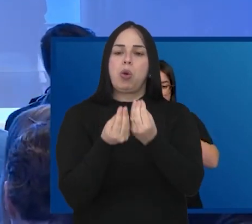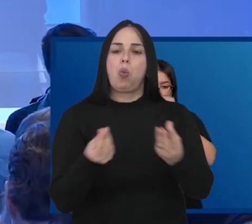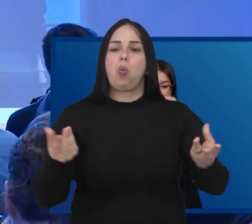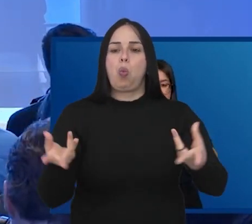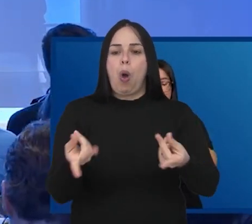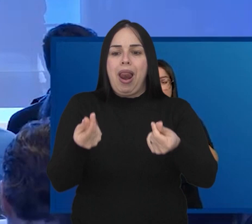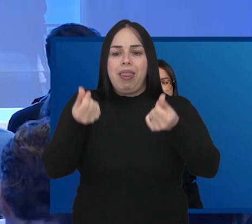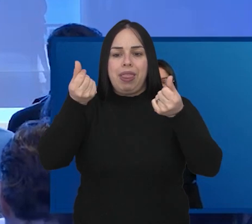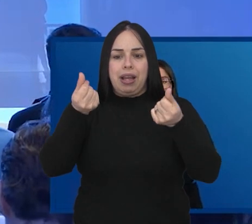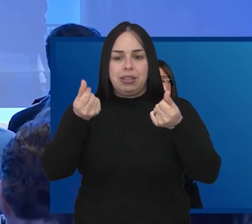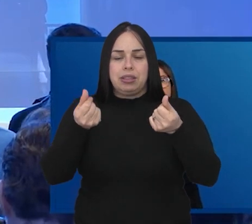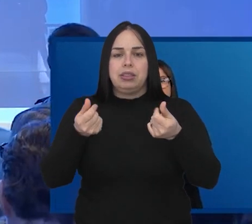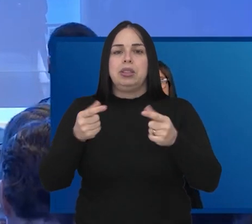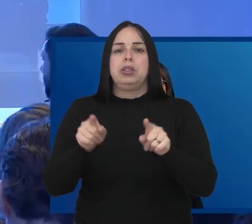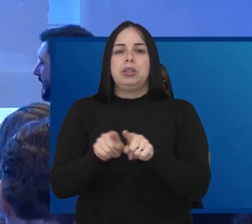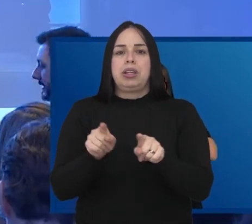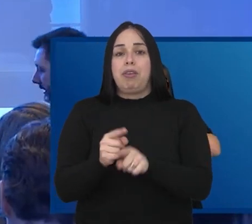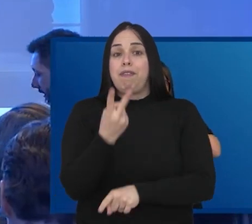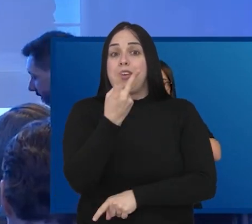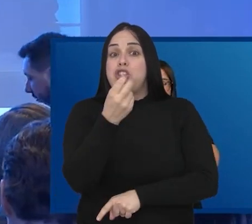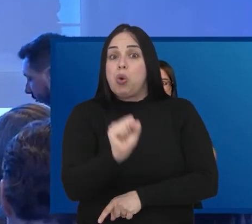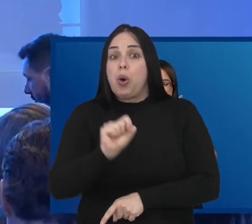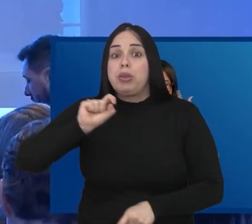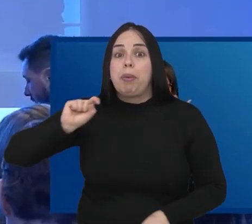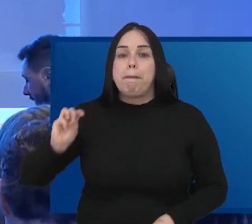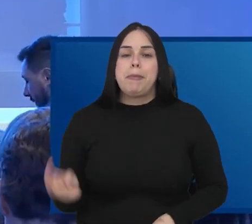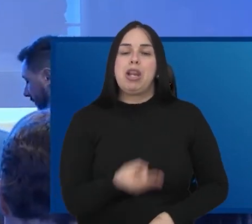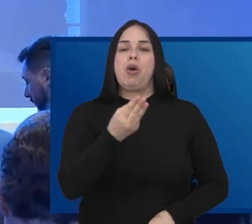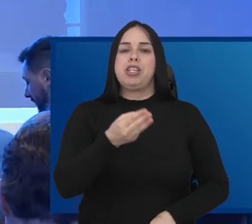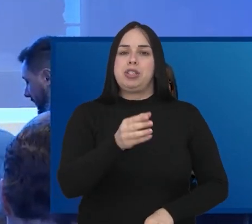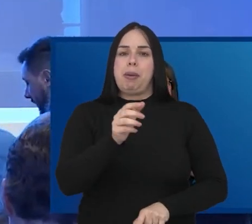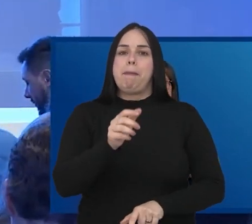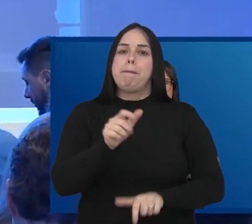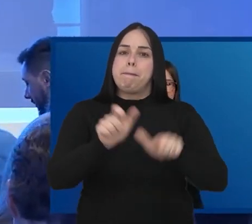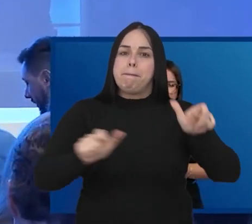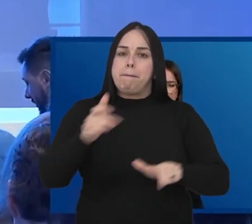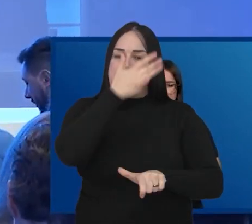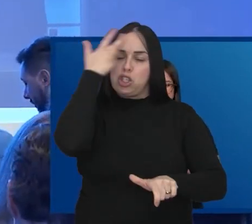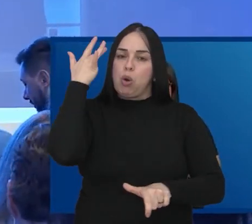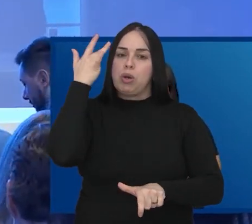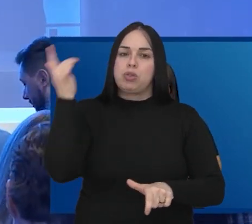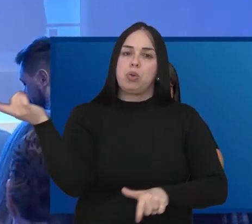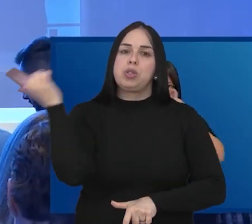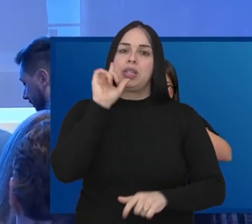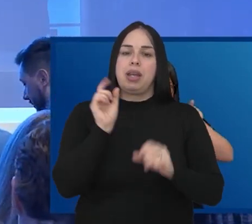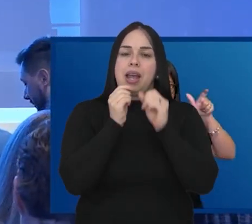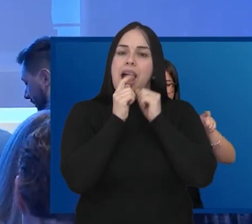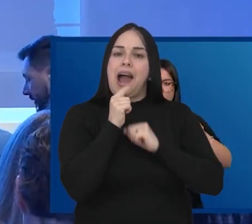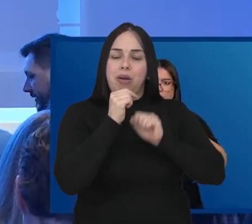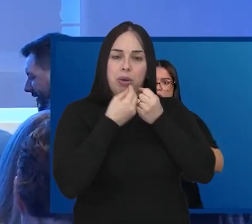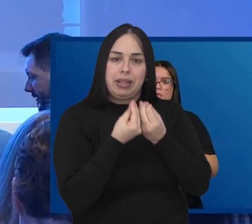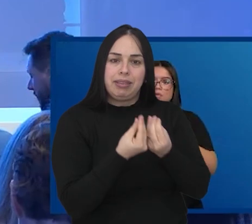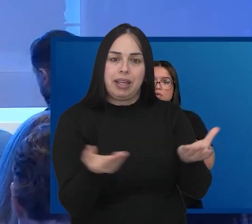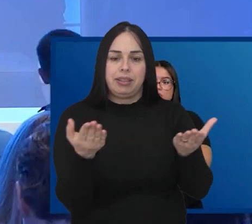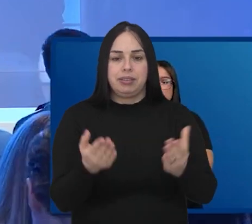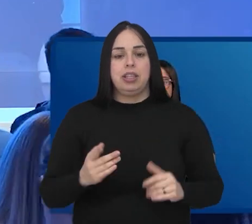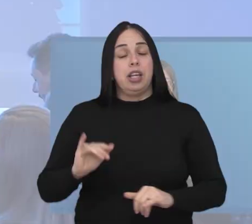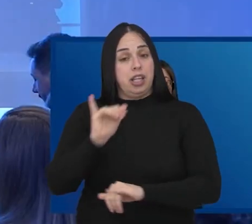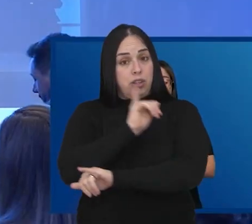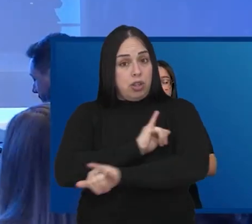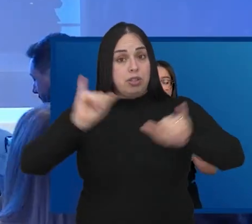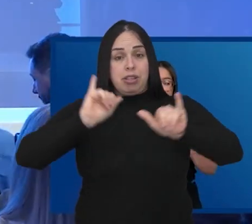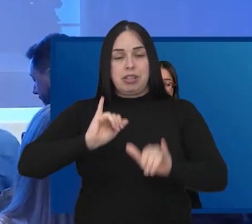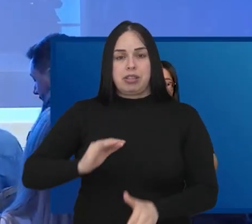com ainda mais qualidade aos 28 milhões de pessoas atendidas em 371 municípios